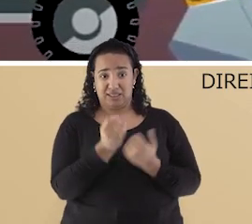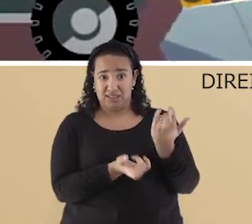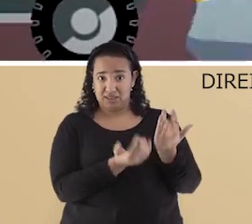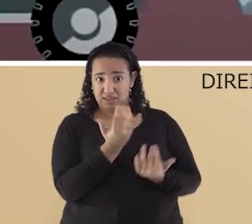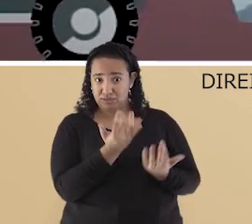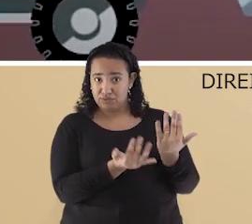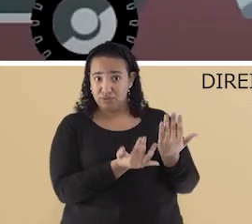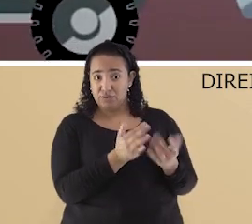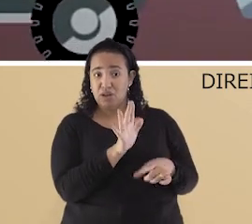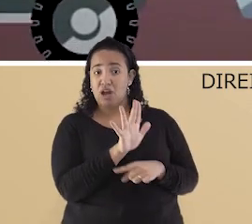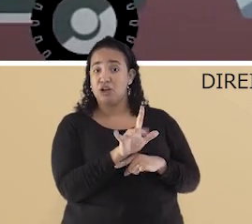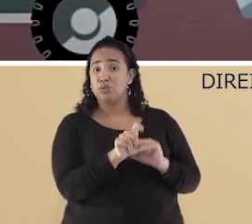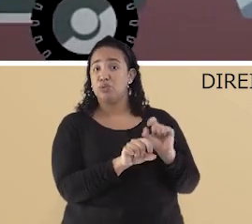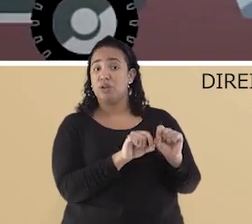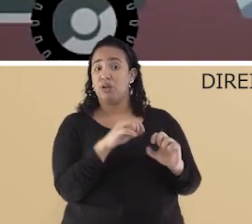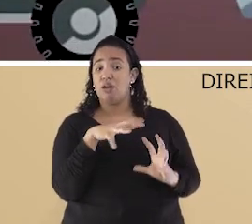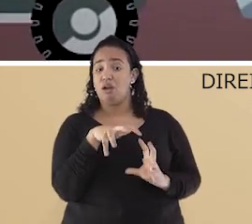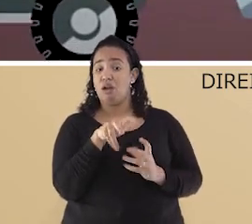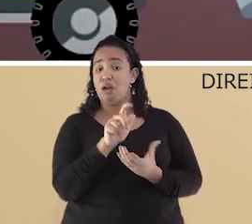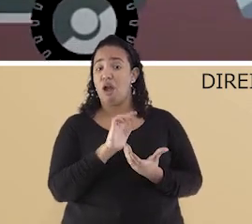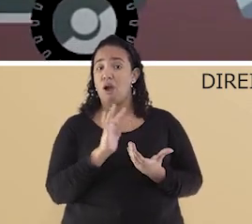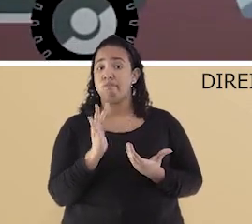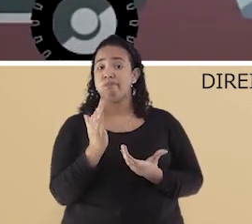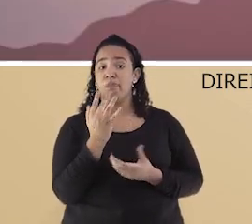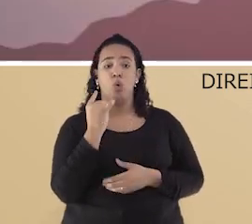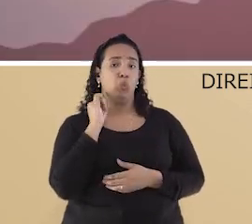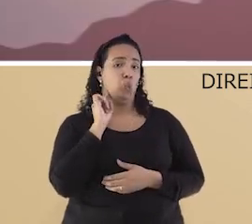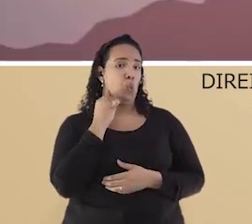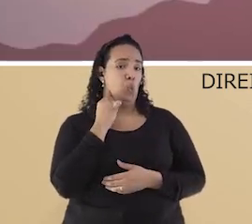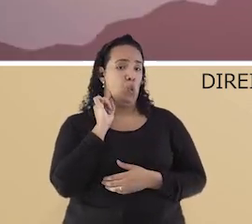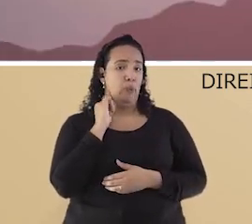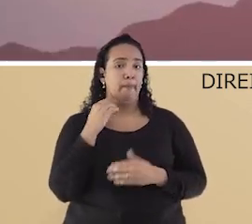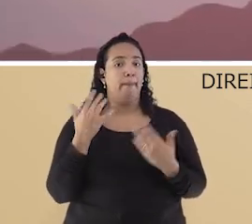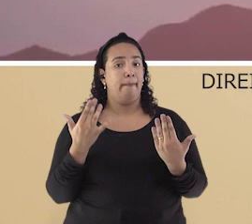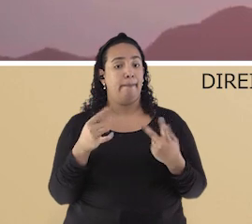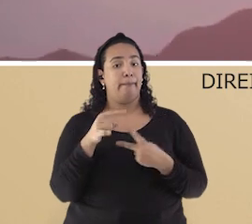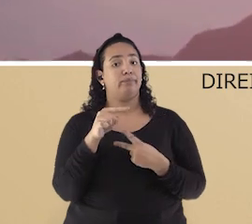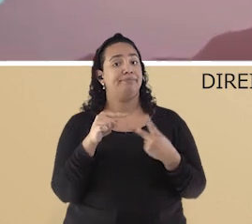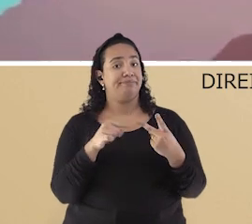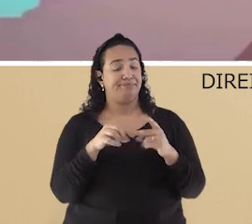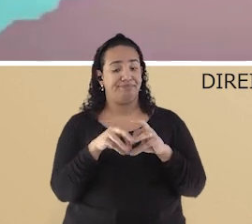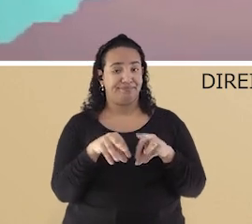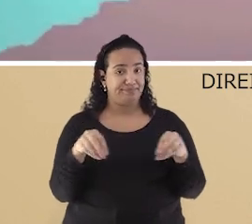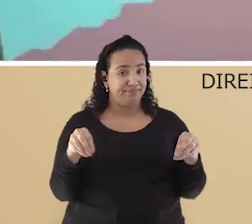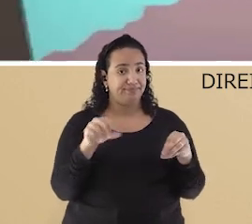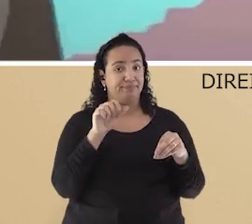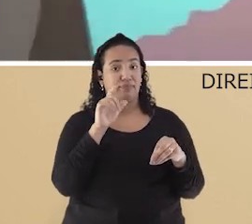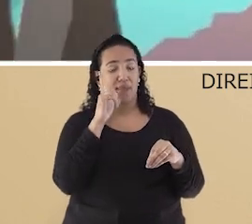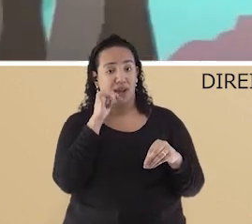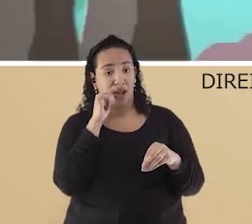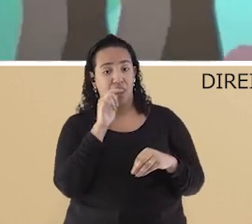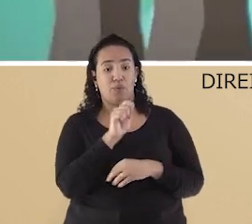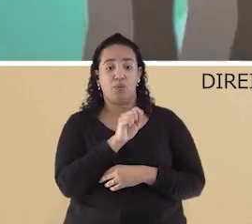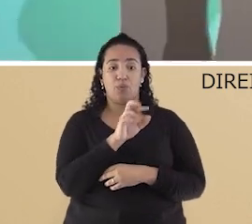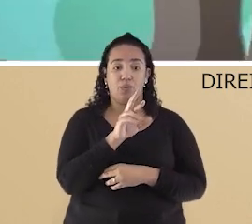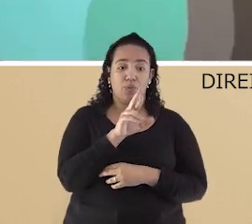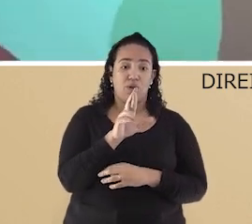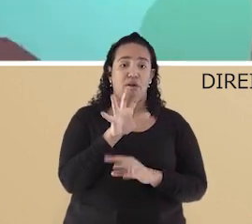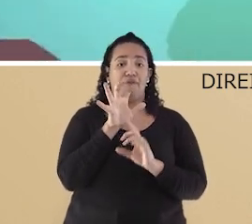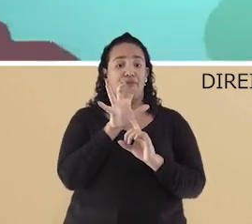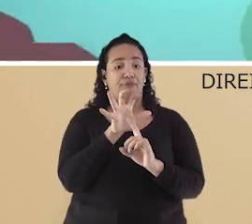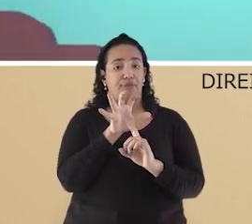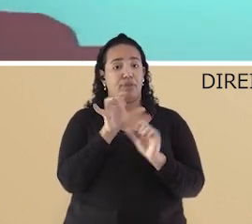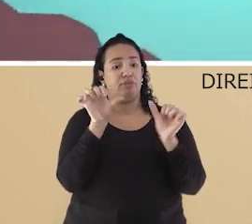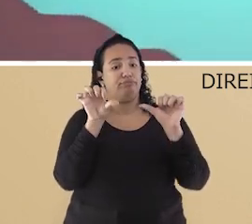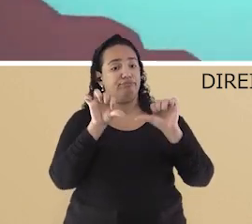for queimado, contribuirá para poluir a atmosfera. Nos dois casos, causam poluição do solo, da água e do ar com